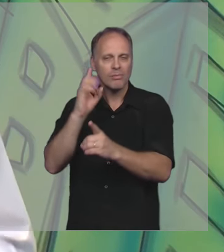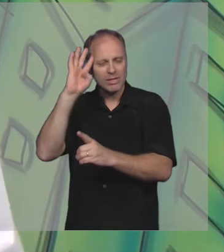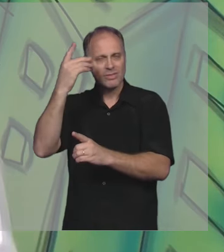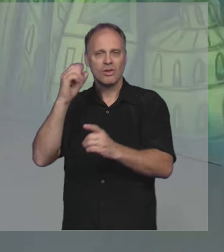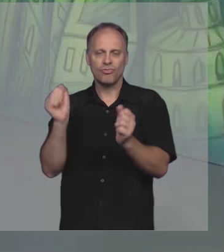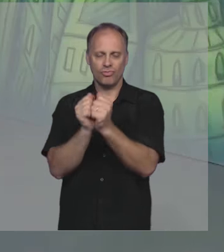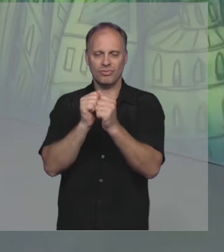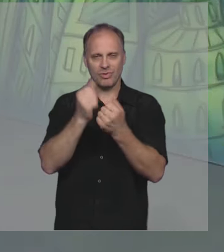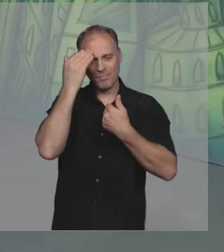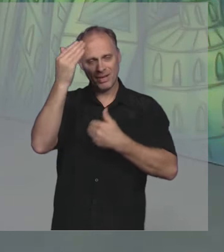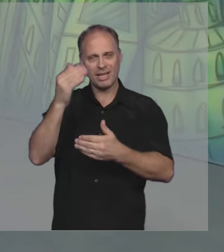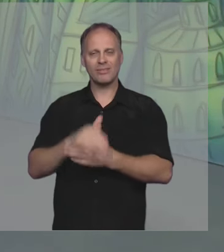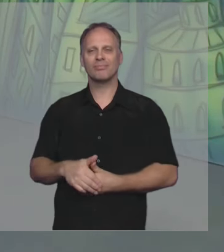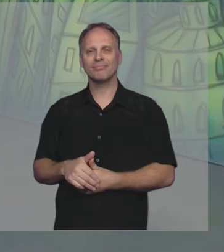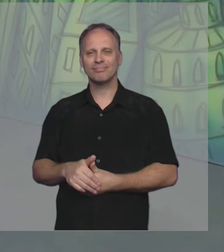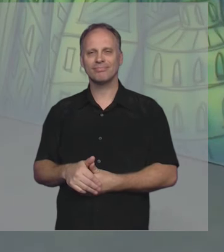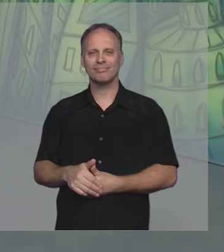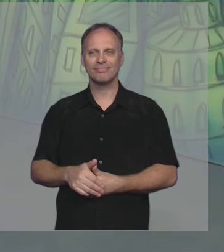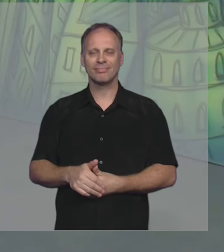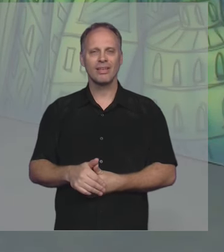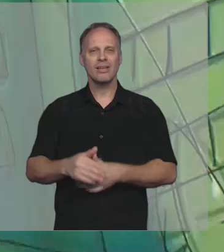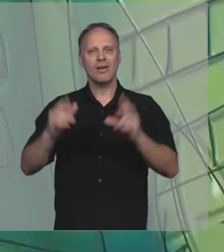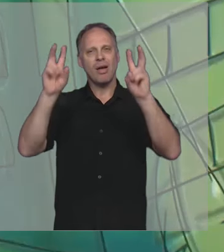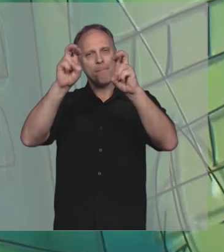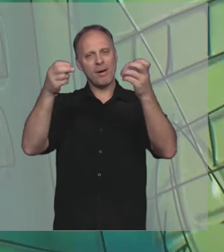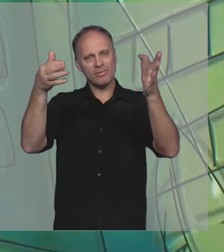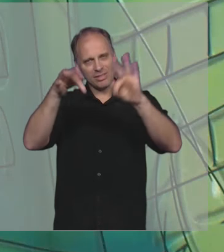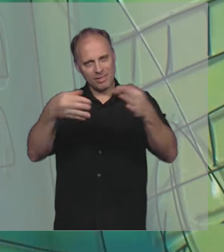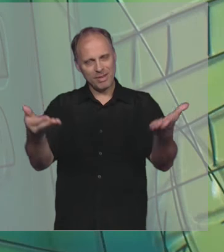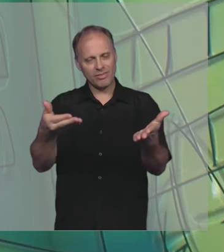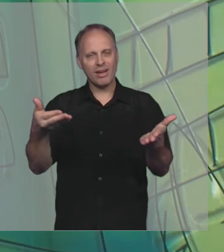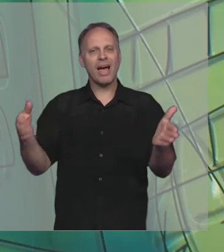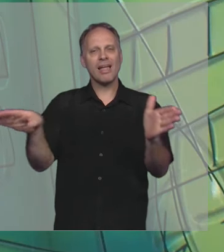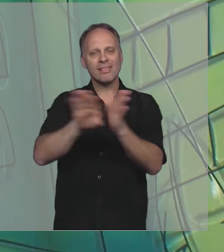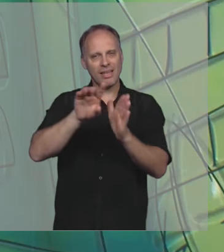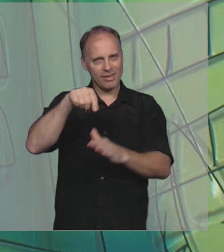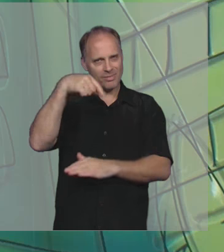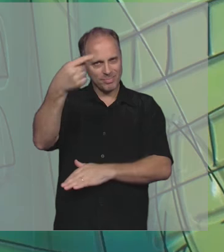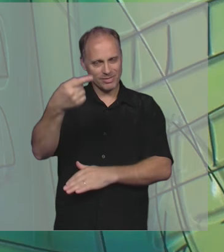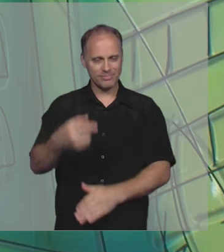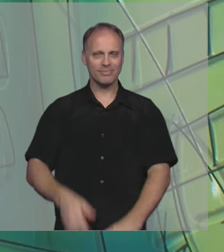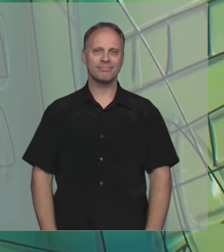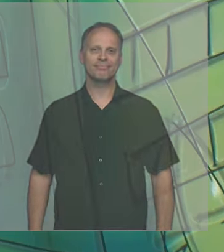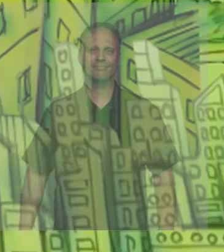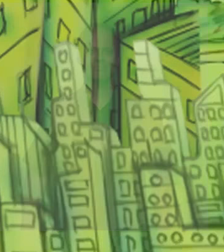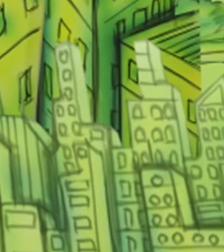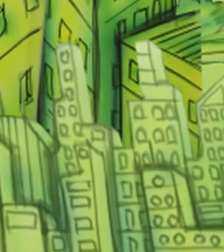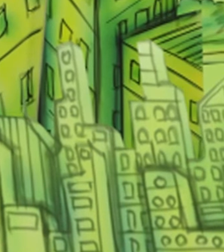Ok, obrigado, doutor. Muito obrigado. O Em Pauta fica por aqui. Até o próximo programa.